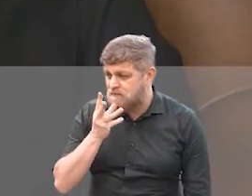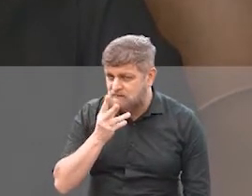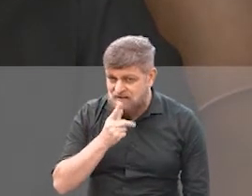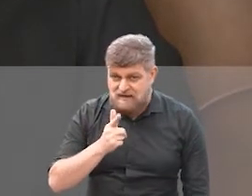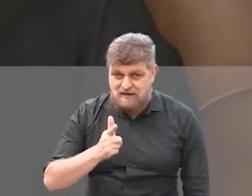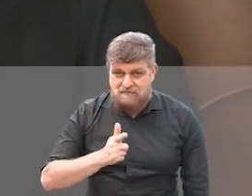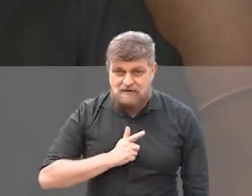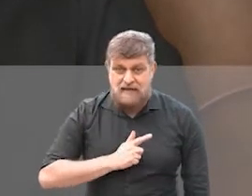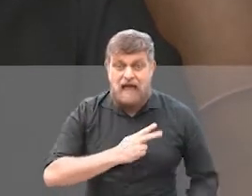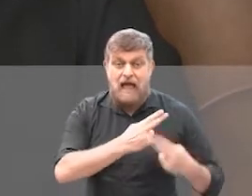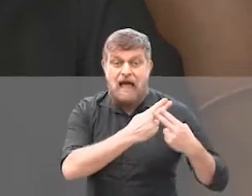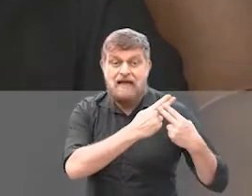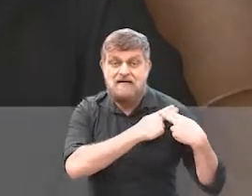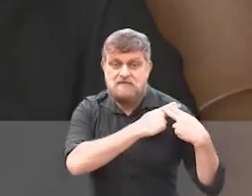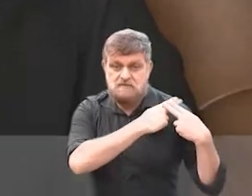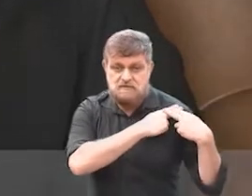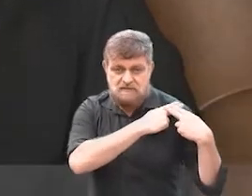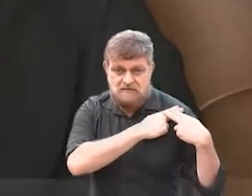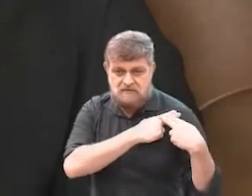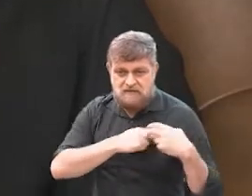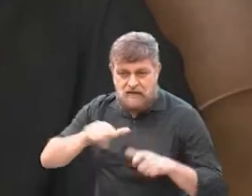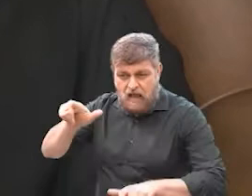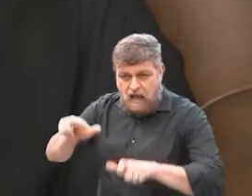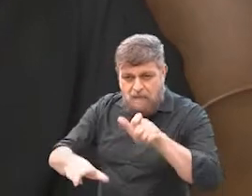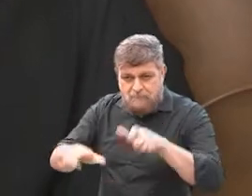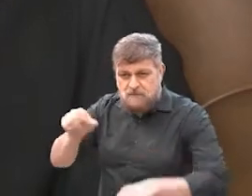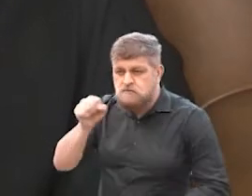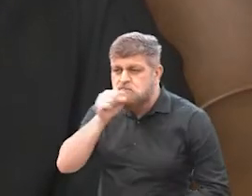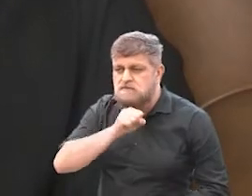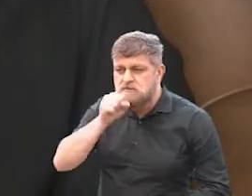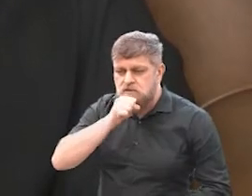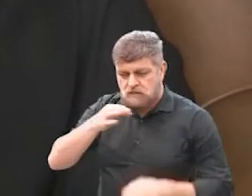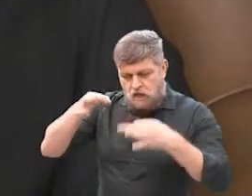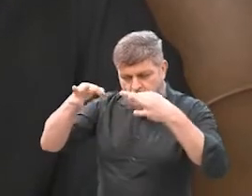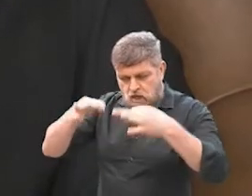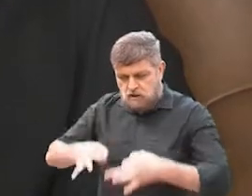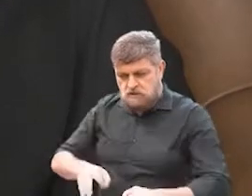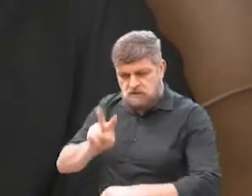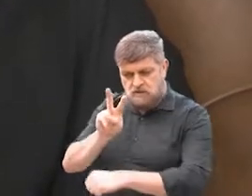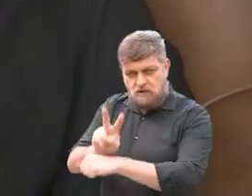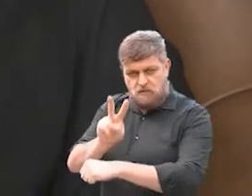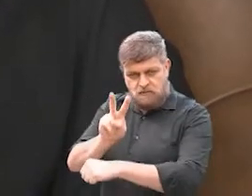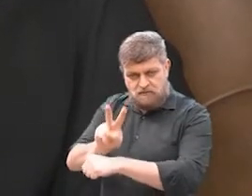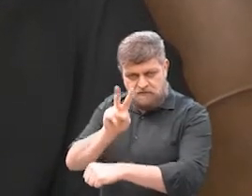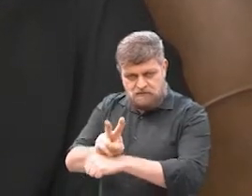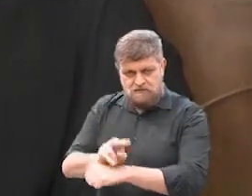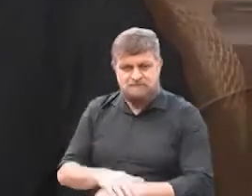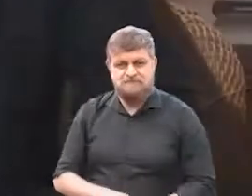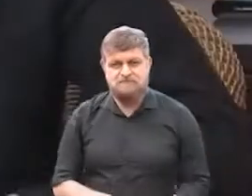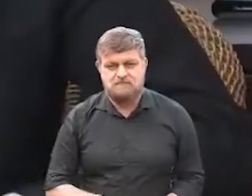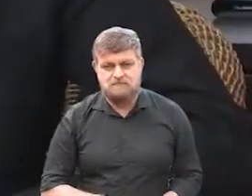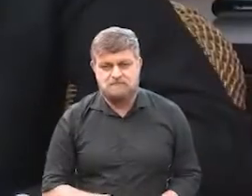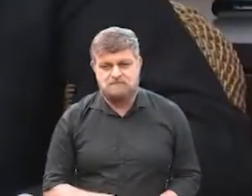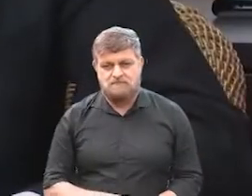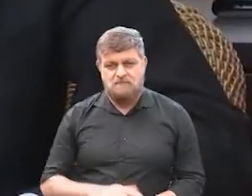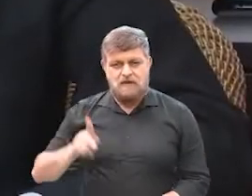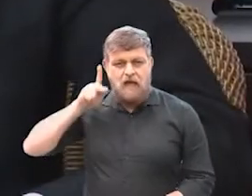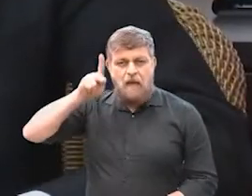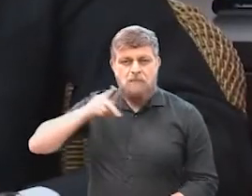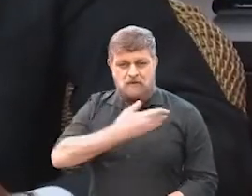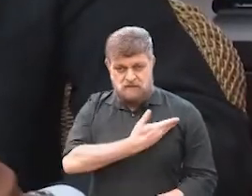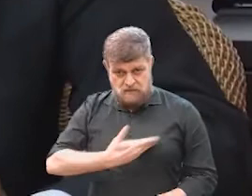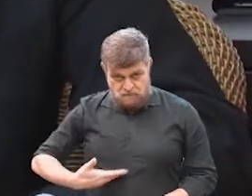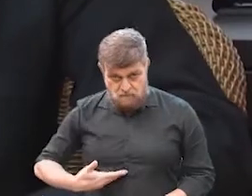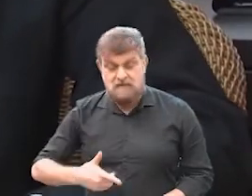seu papel de prover uma velhice digna e cidadã à população brasileira. As políticas